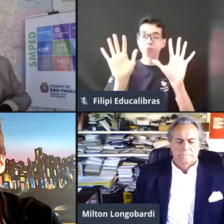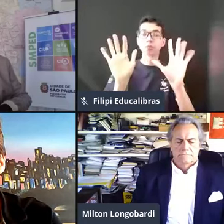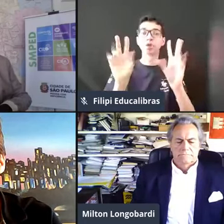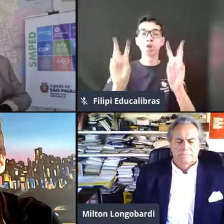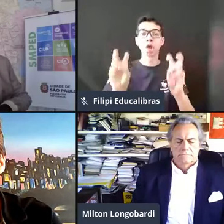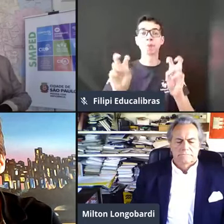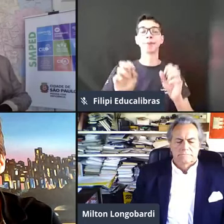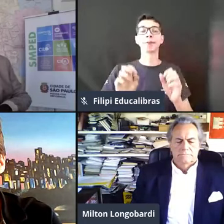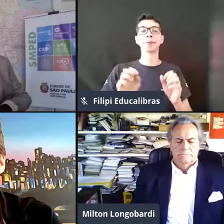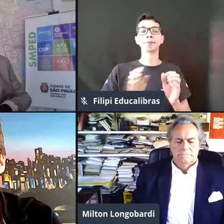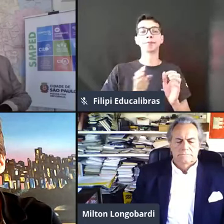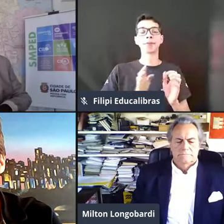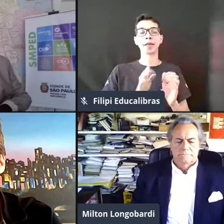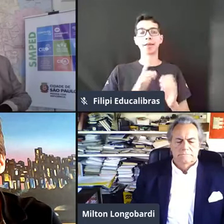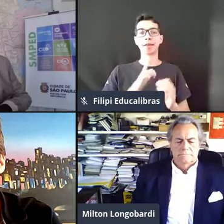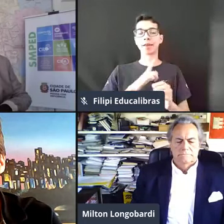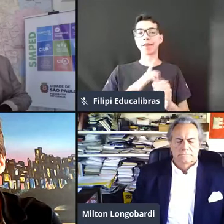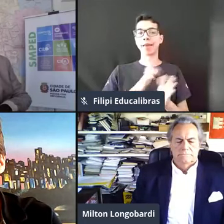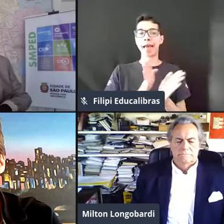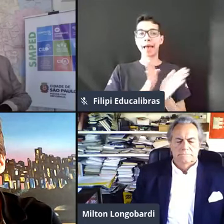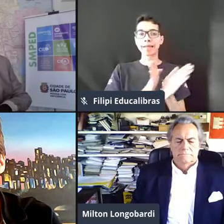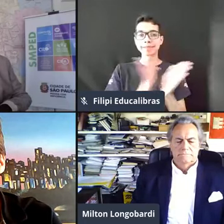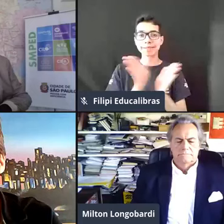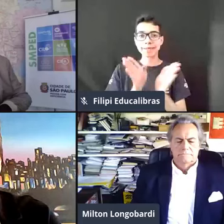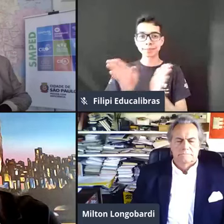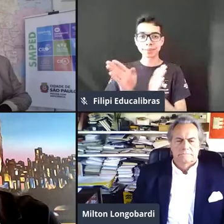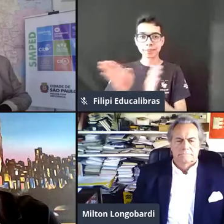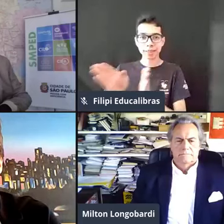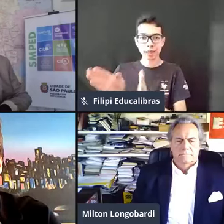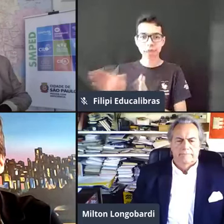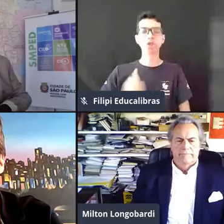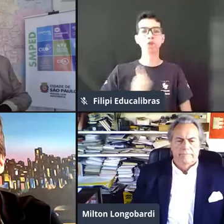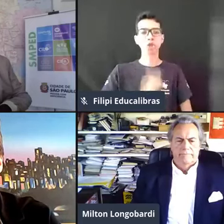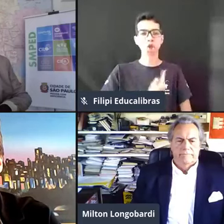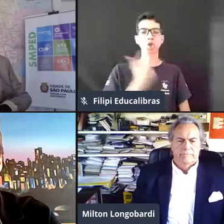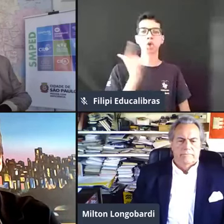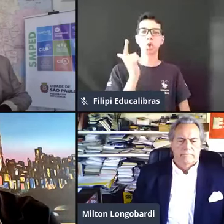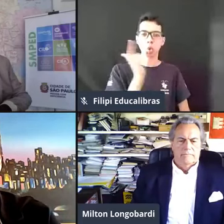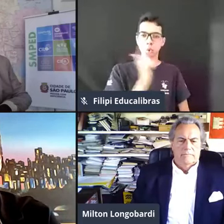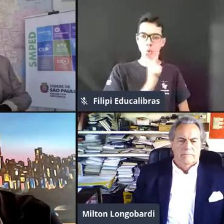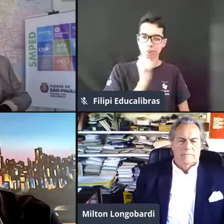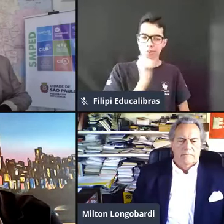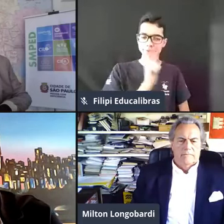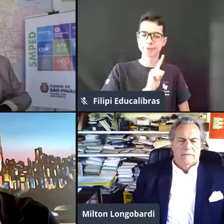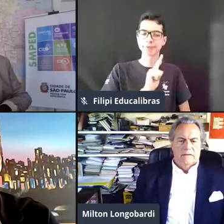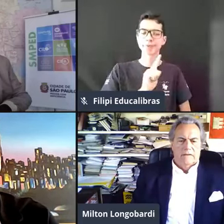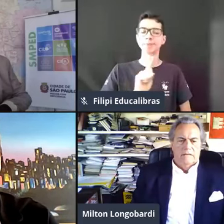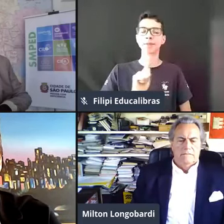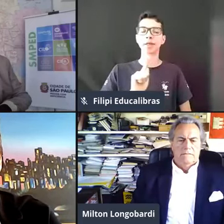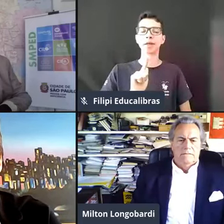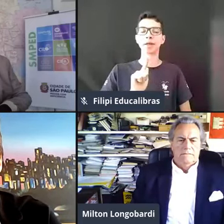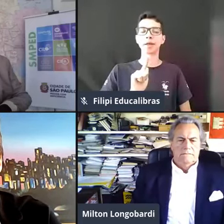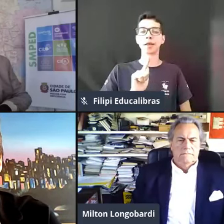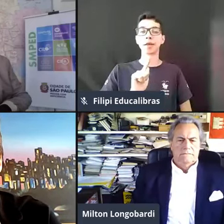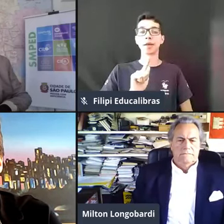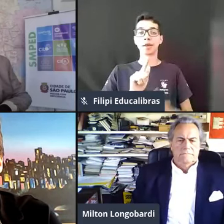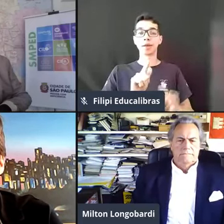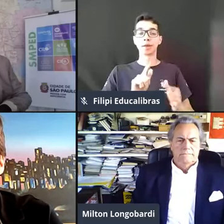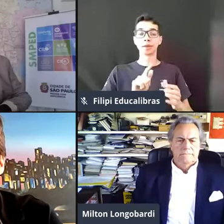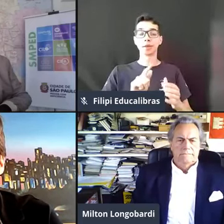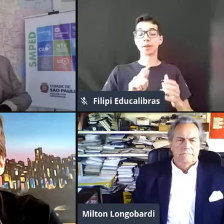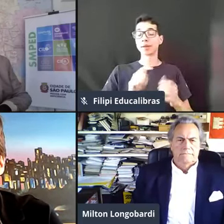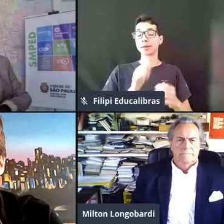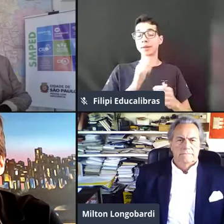só pressionar, mas construir caminhos para atingir o que a gente considera